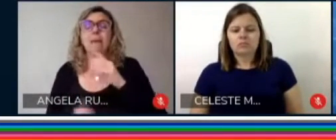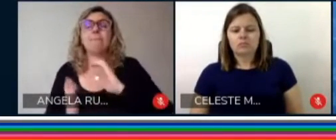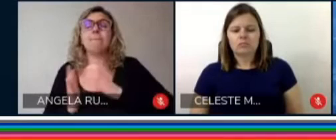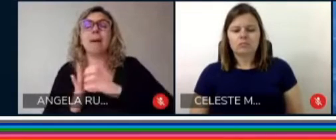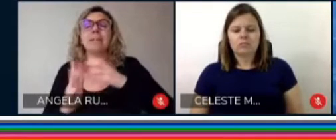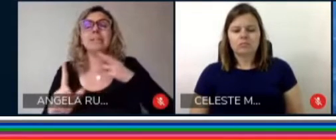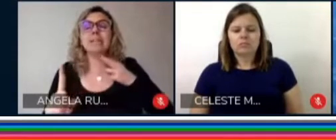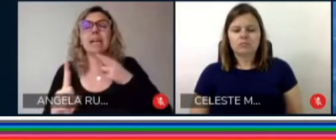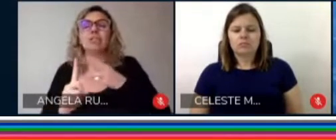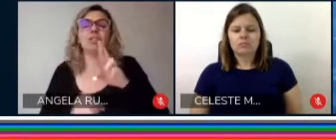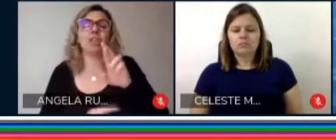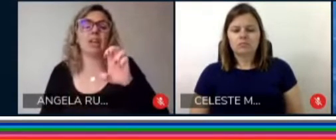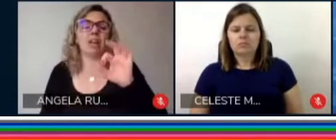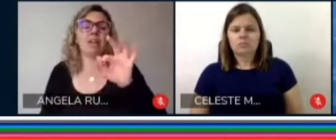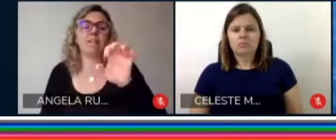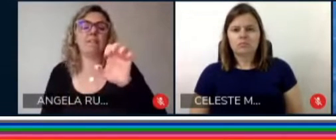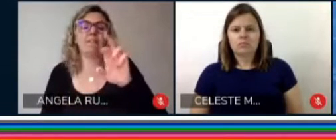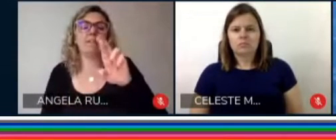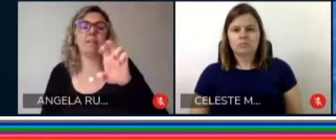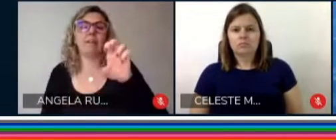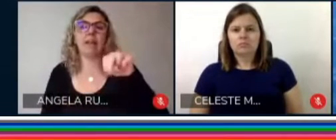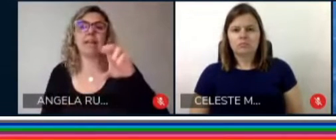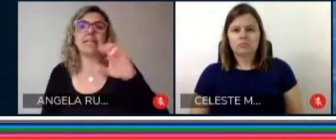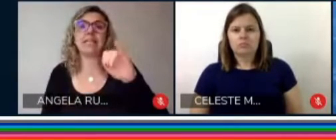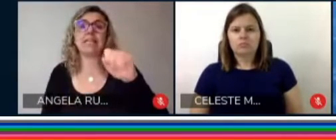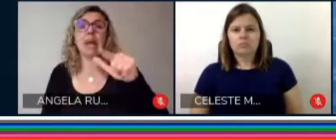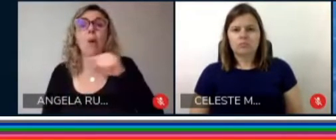referencial, porque ela apresenta a